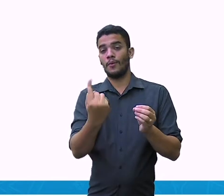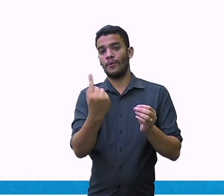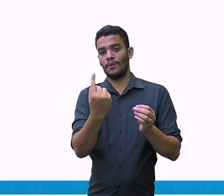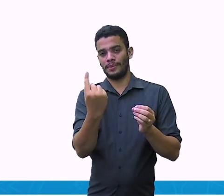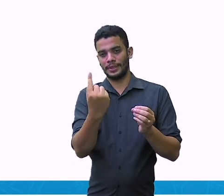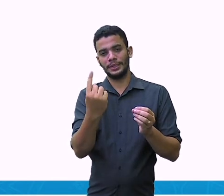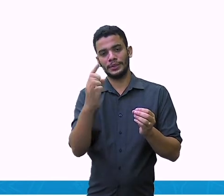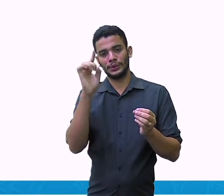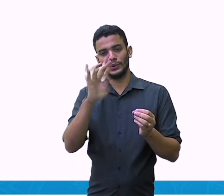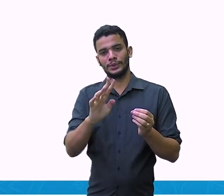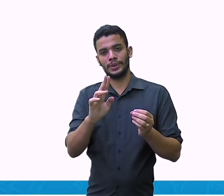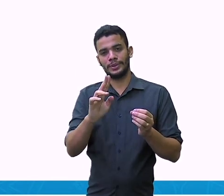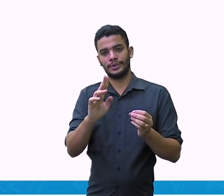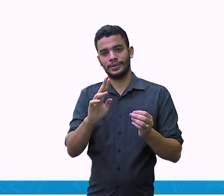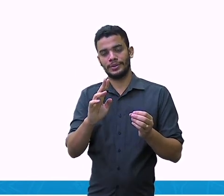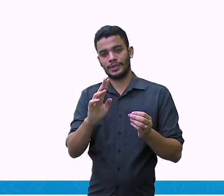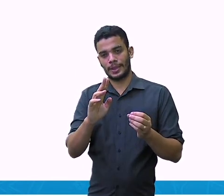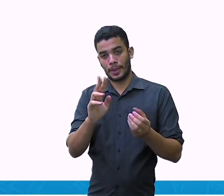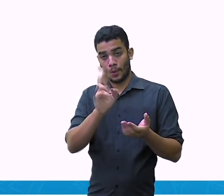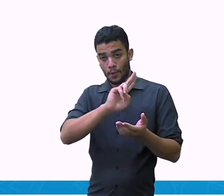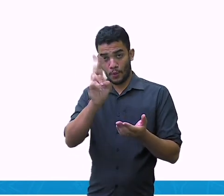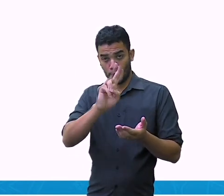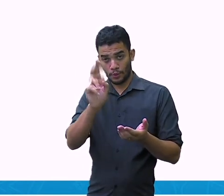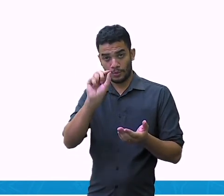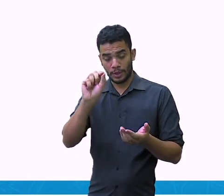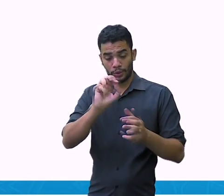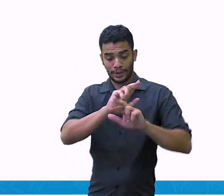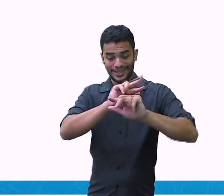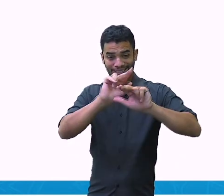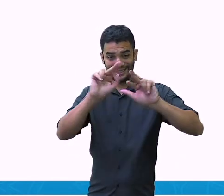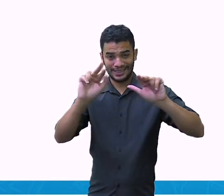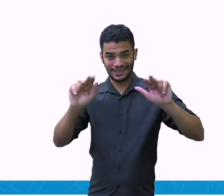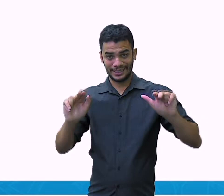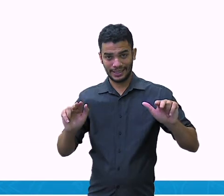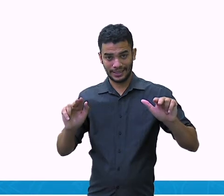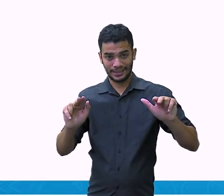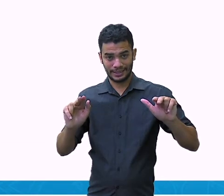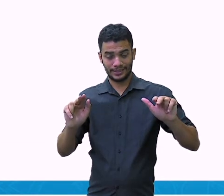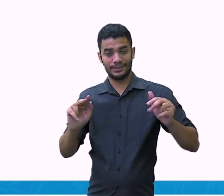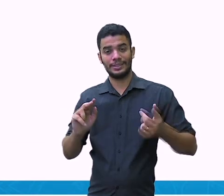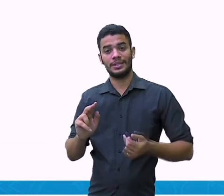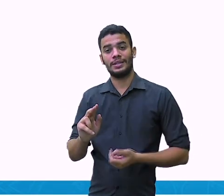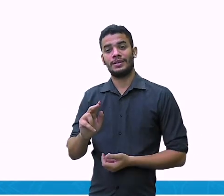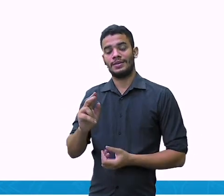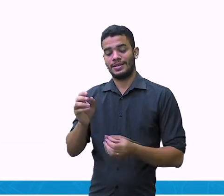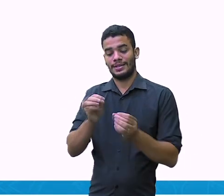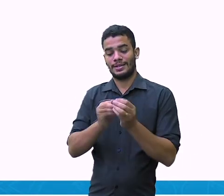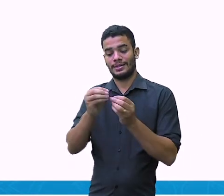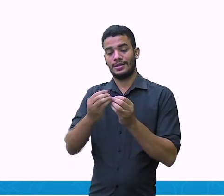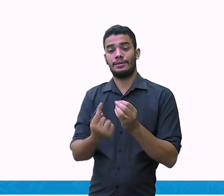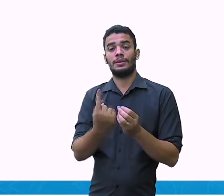unicelulares. A gente não viu lá que célula é a unidade? Então, eles são seres